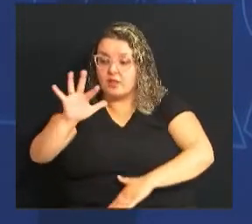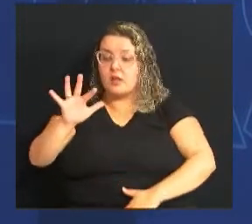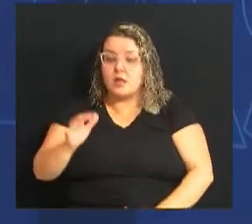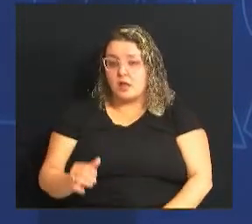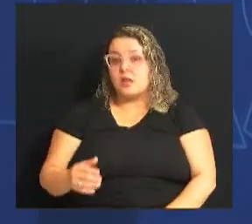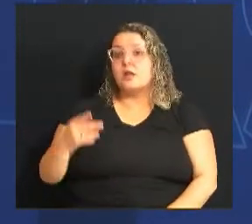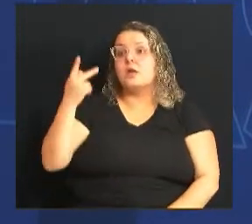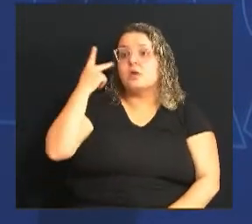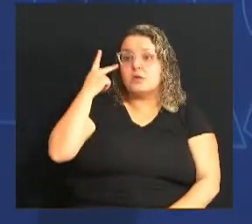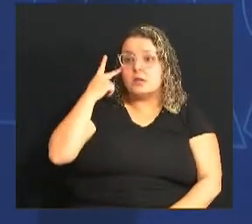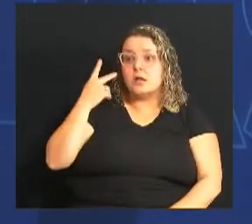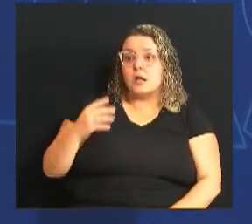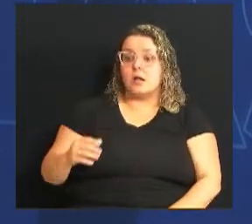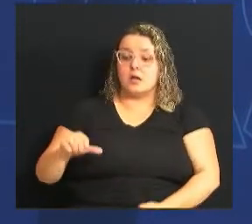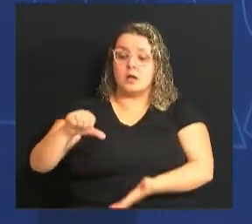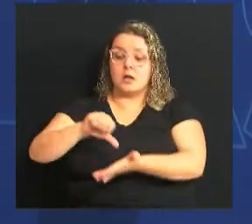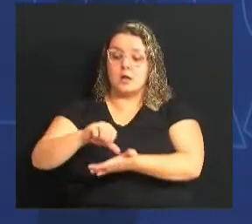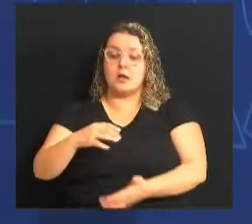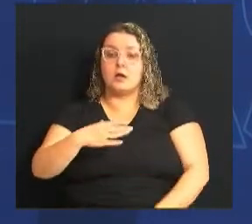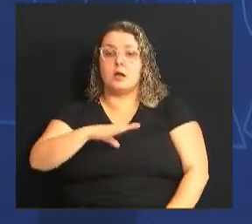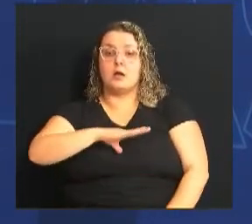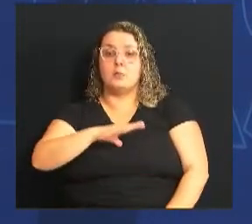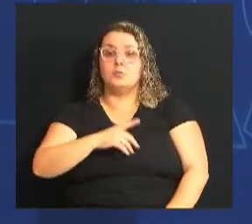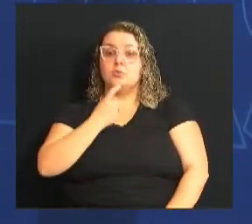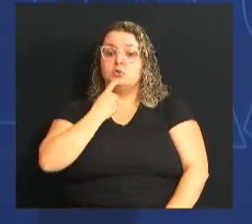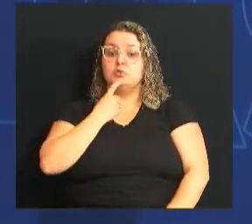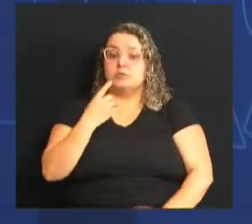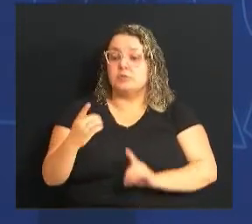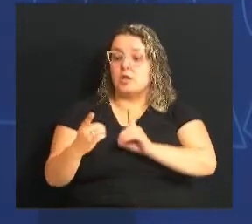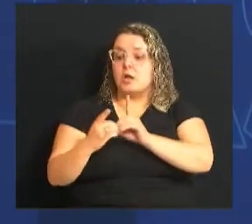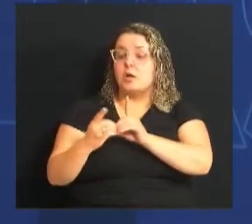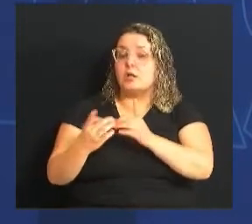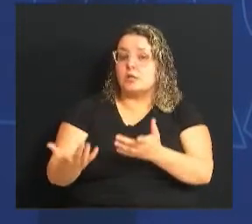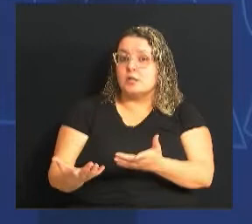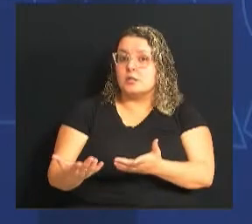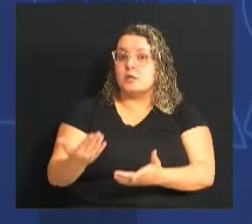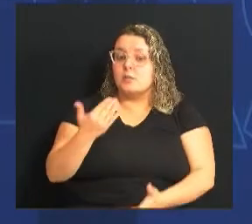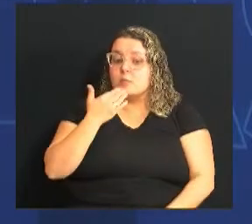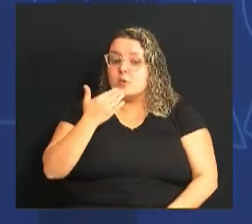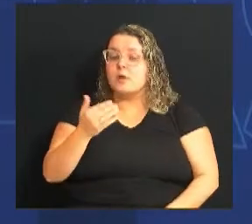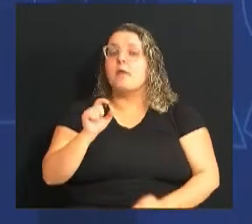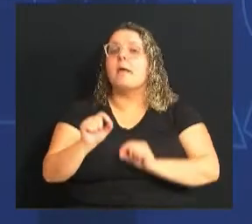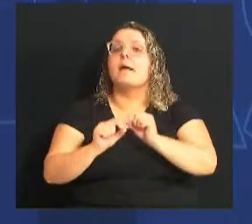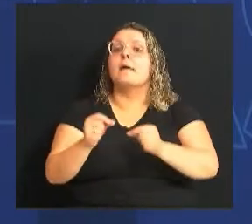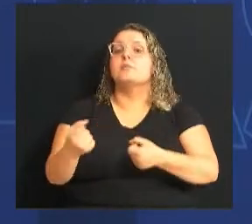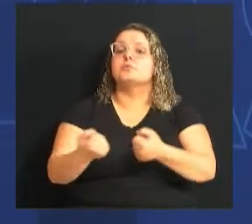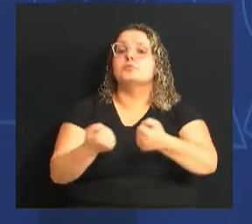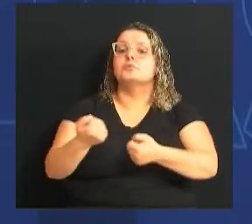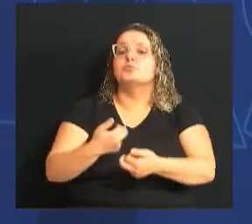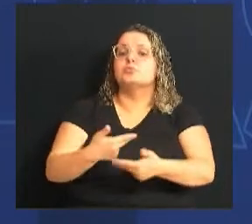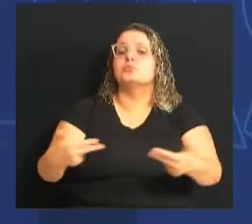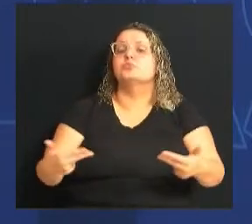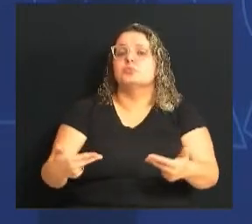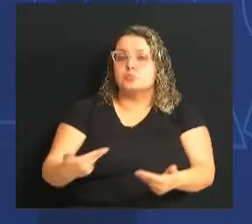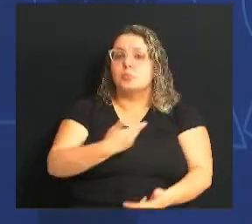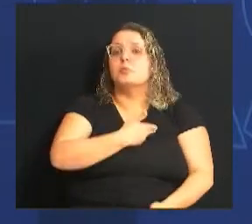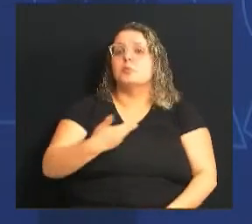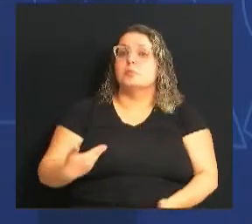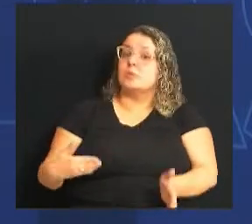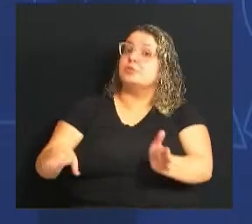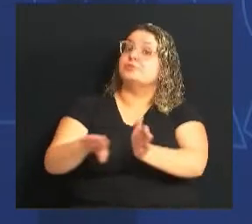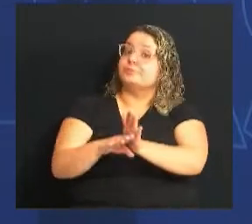Campus Campinas, para atender a uma solicitação de quem precisa do transporte público para chegar até a